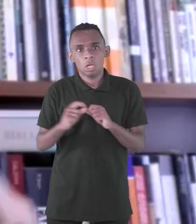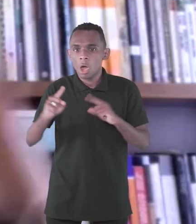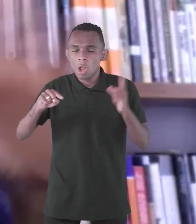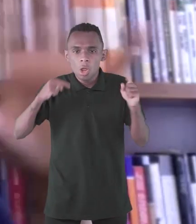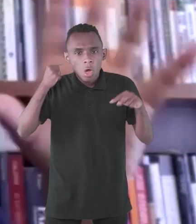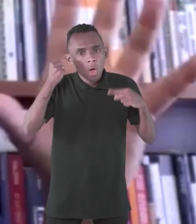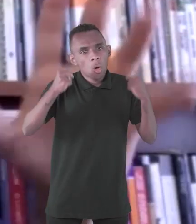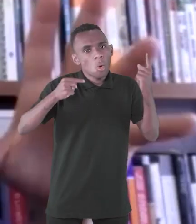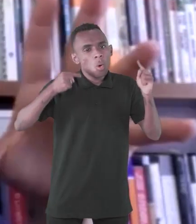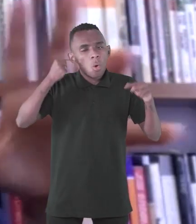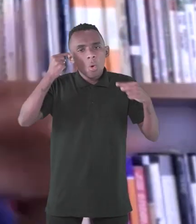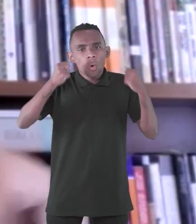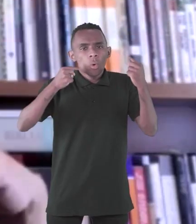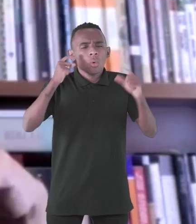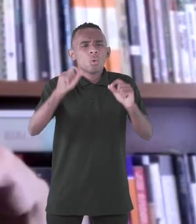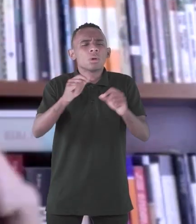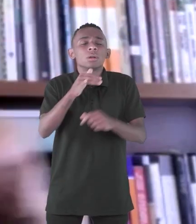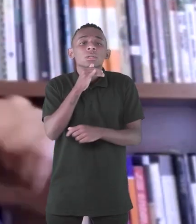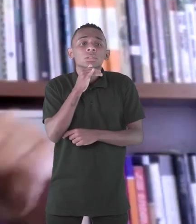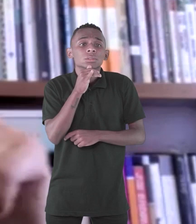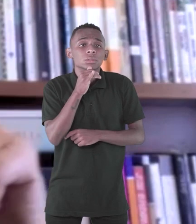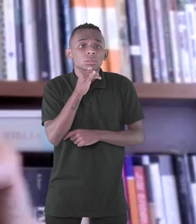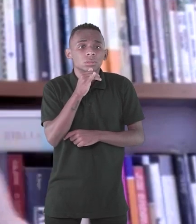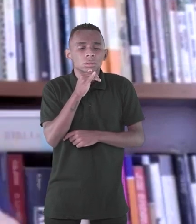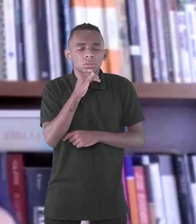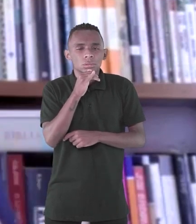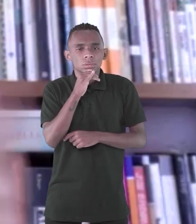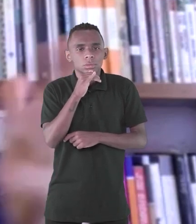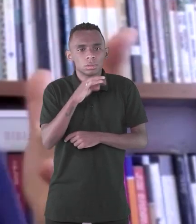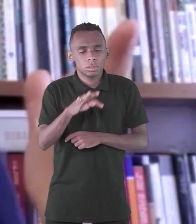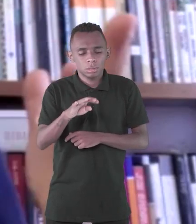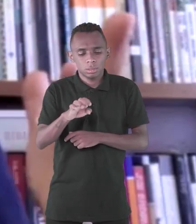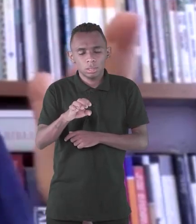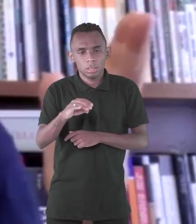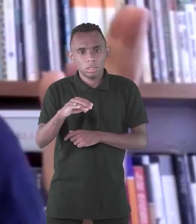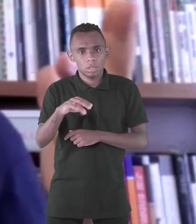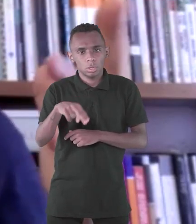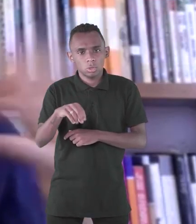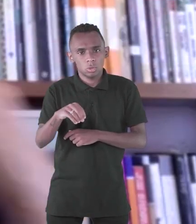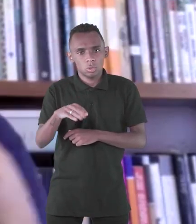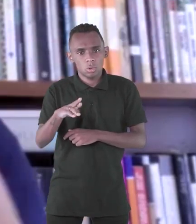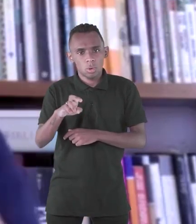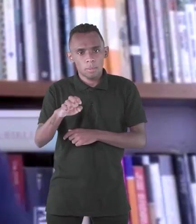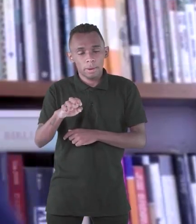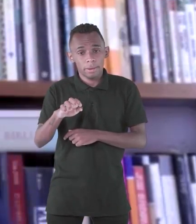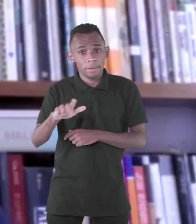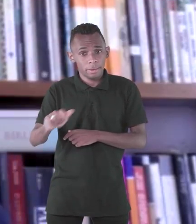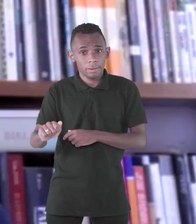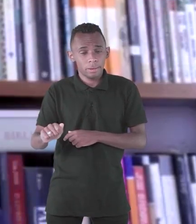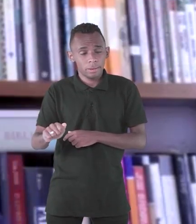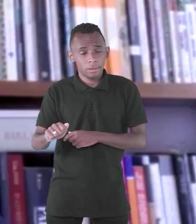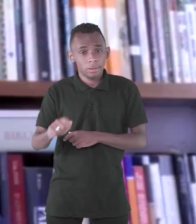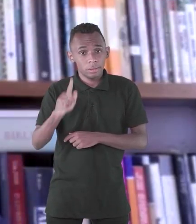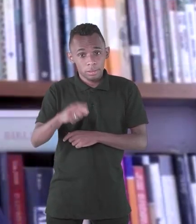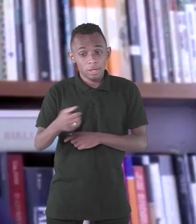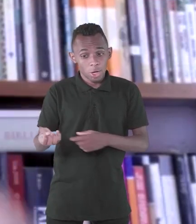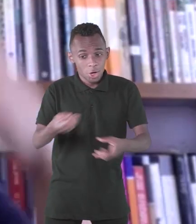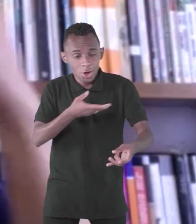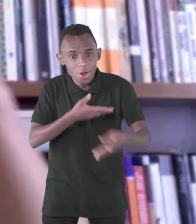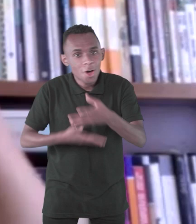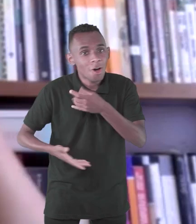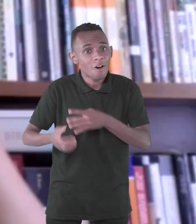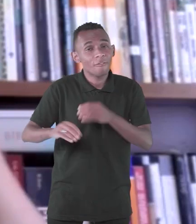essa loucura que é, por exemplo, o tecnobrega, né, que já é contemporâneo,